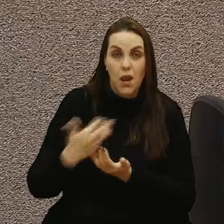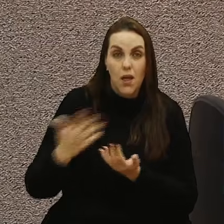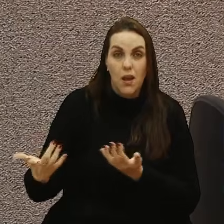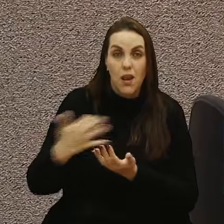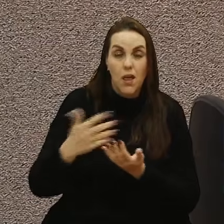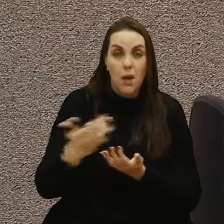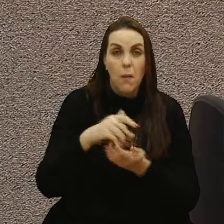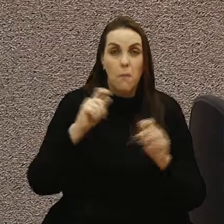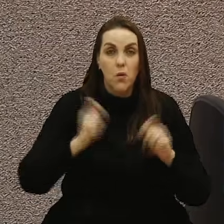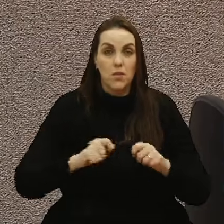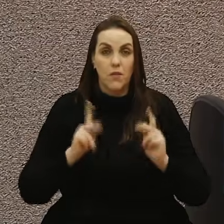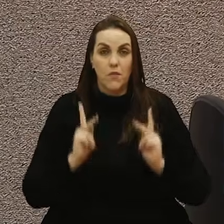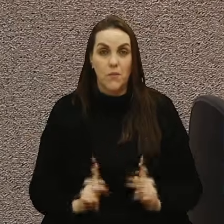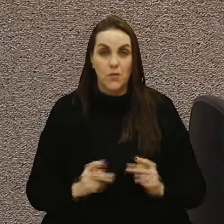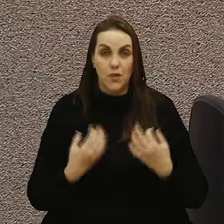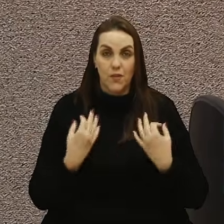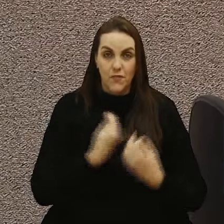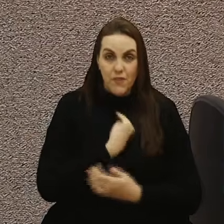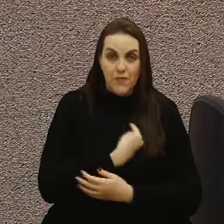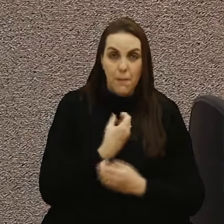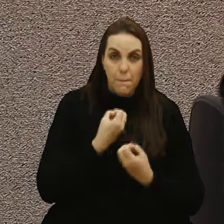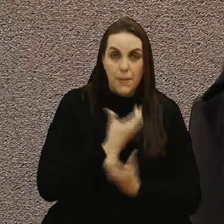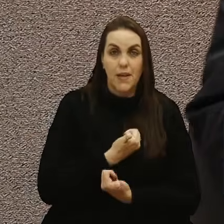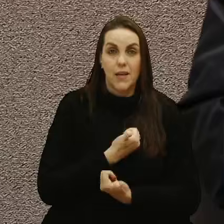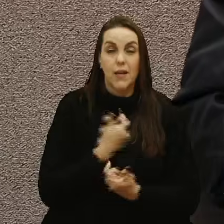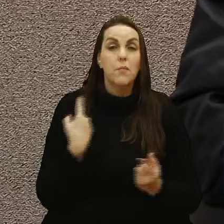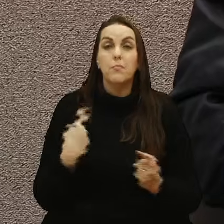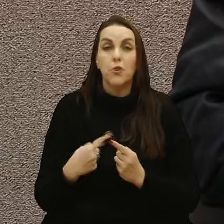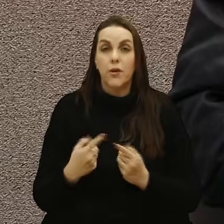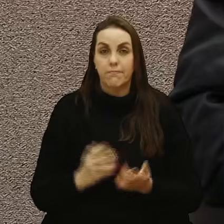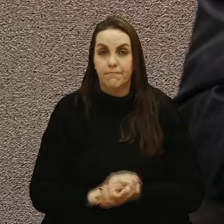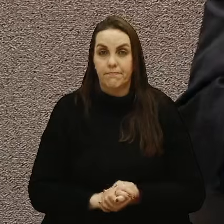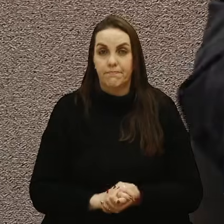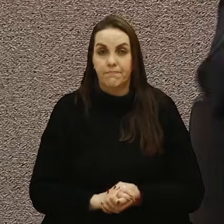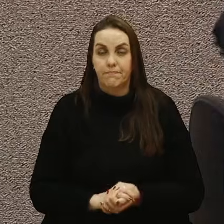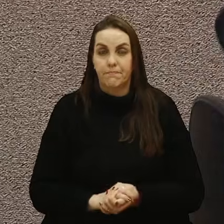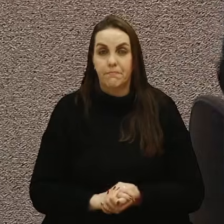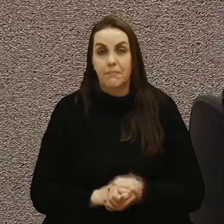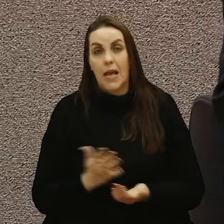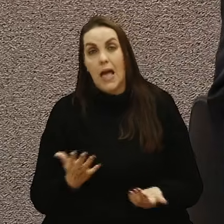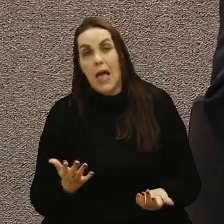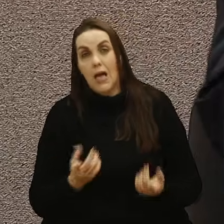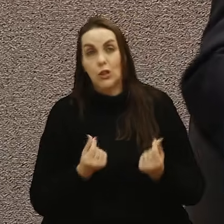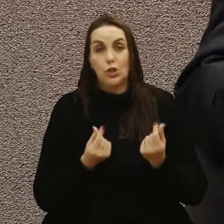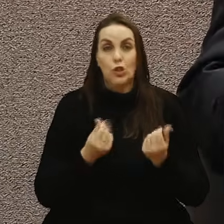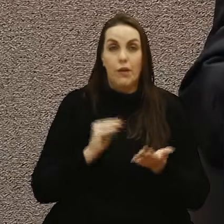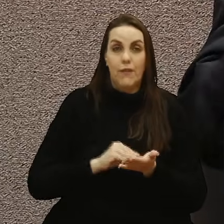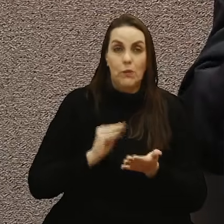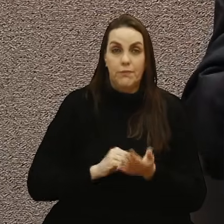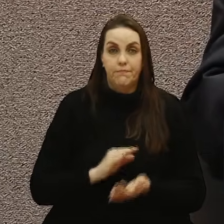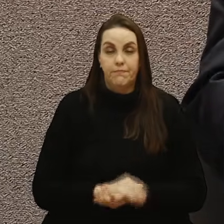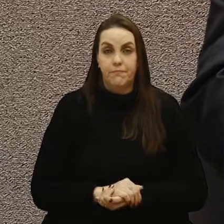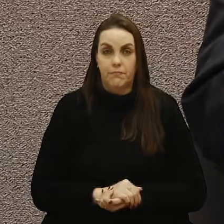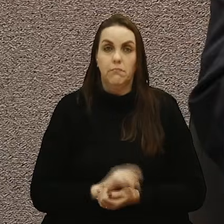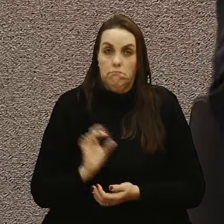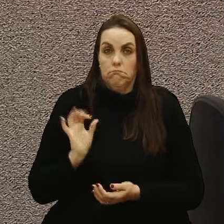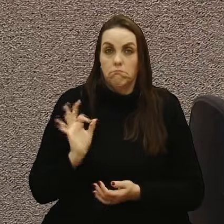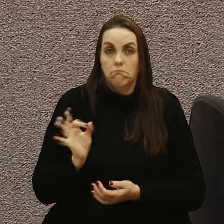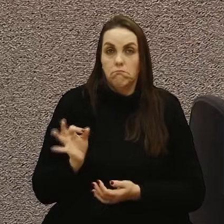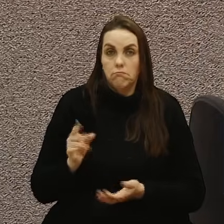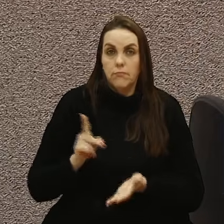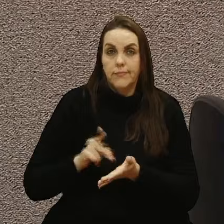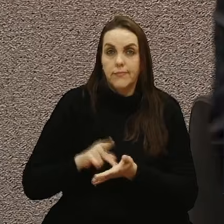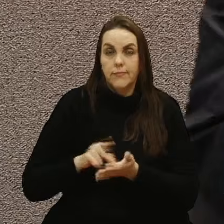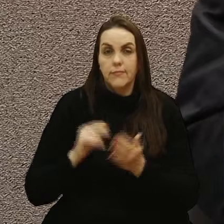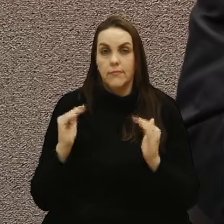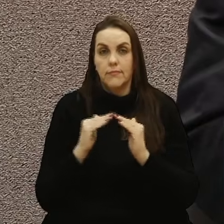poder ter uma vida mais digna. Por quê? Não tem dinheiro. Verdade, eu acredito que o